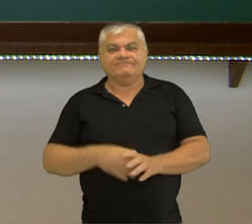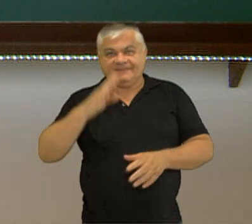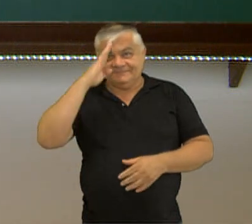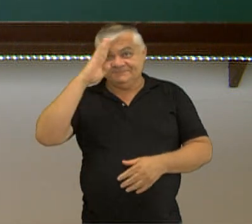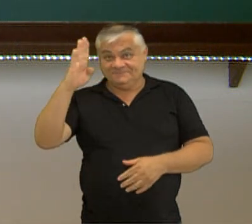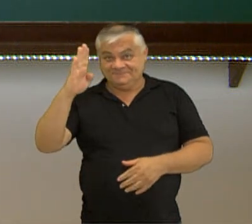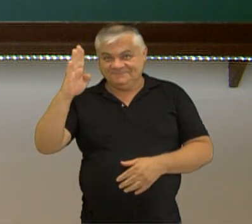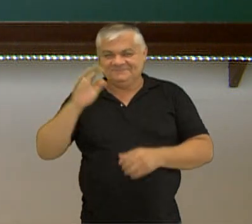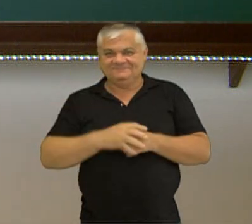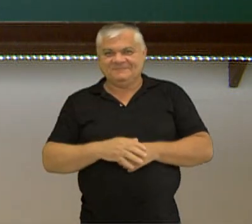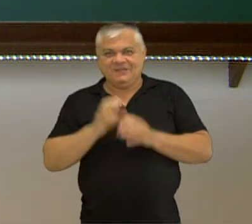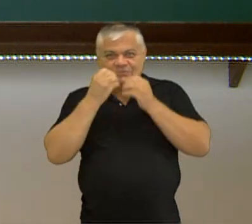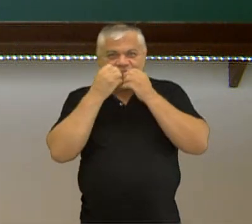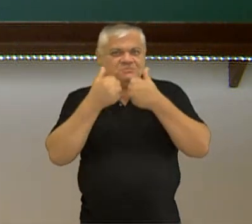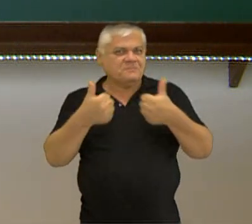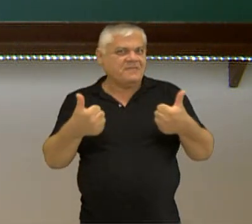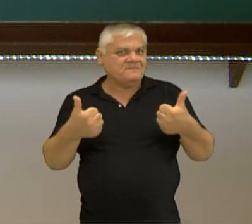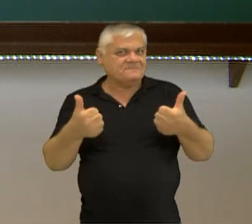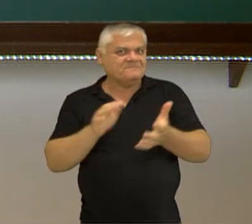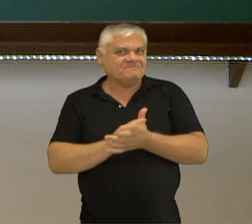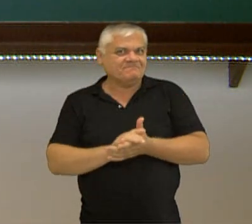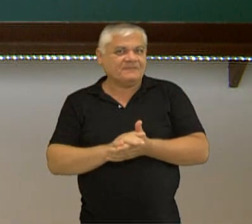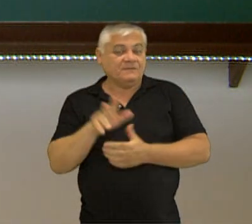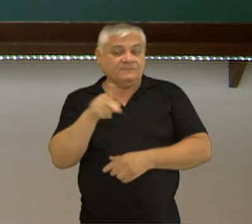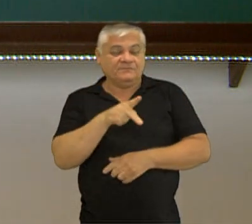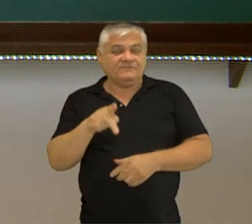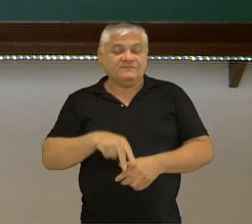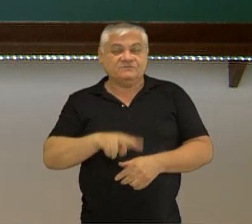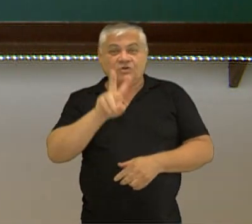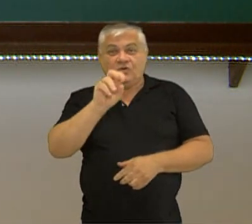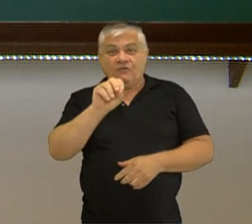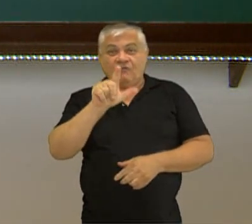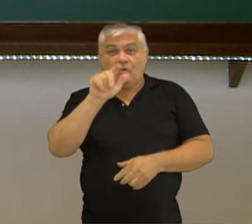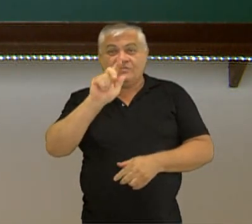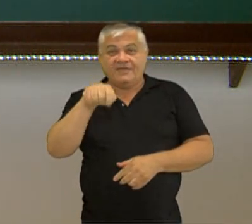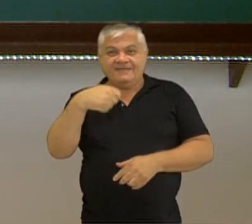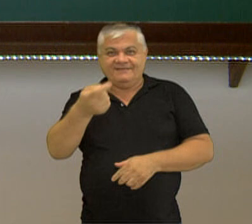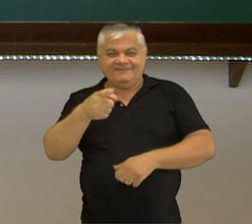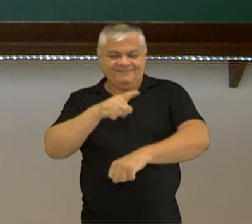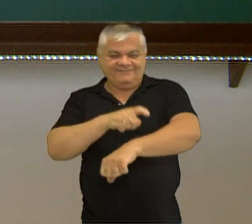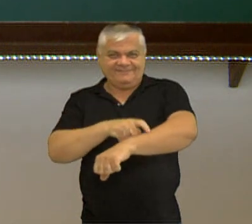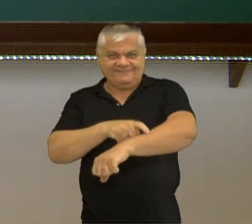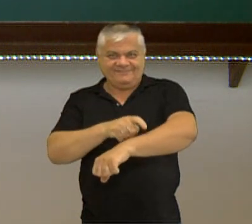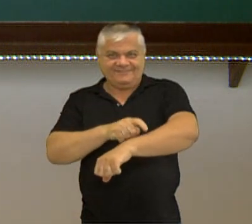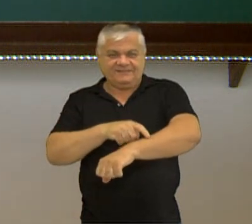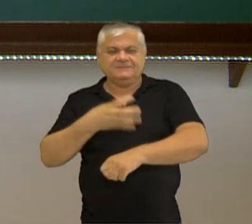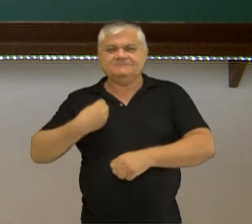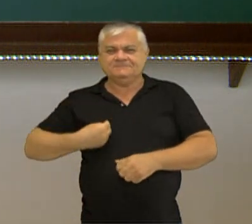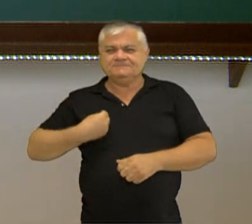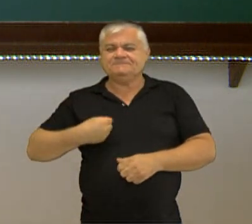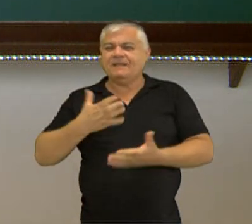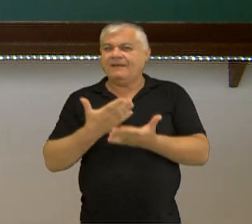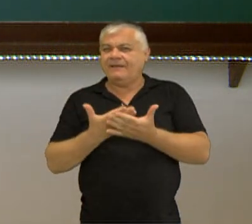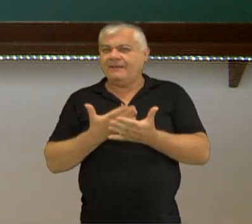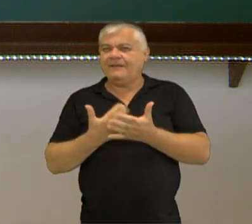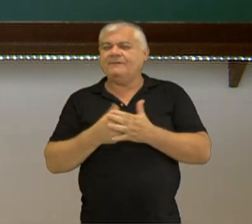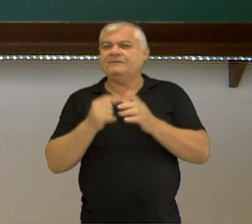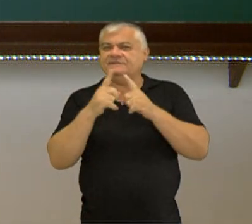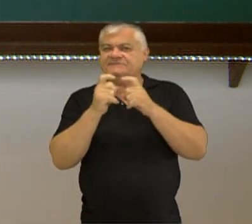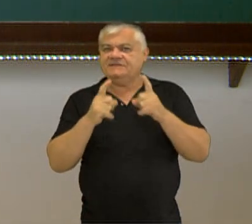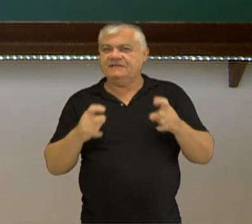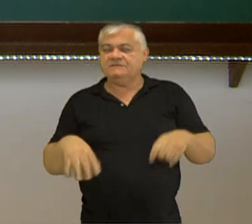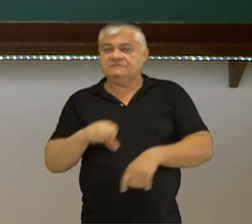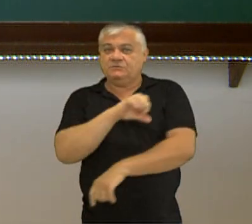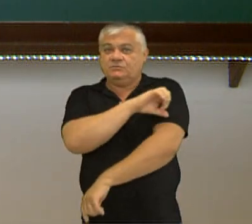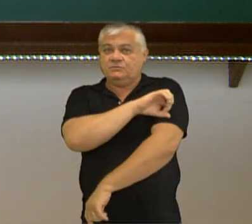Olá pessoal, tudo bem com vocês? Aqui é o professor Volney, estou aqui para mais uma aula de ciências para o 9º